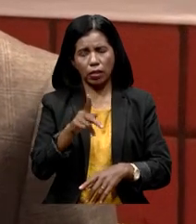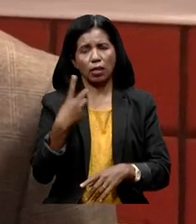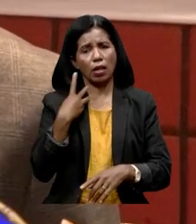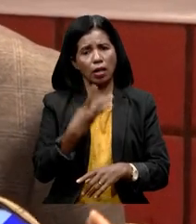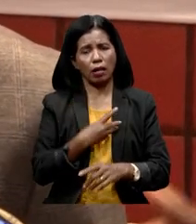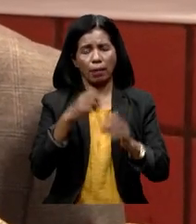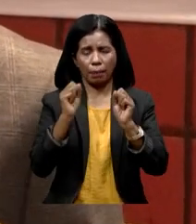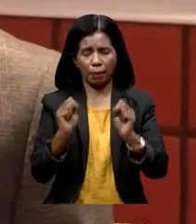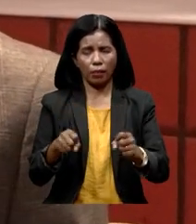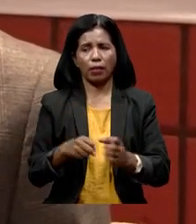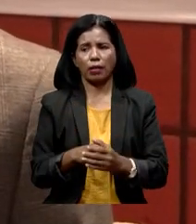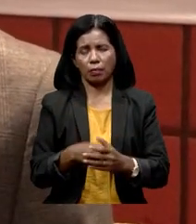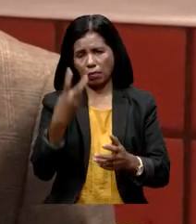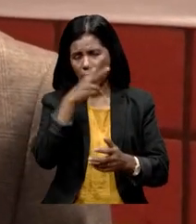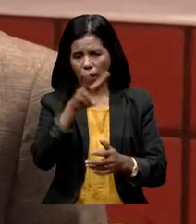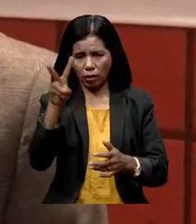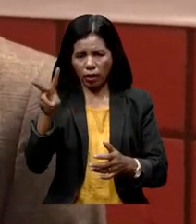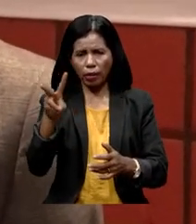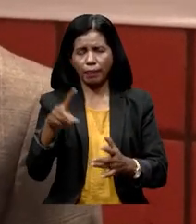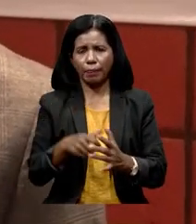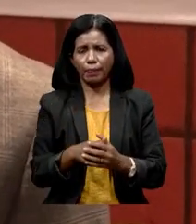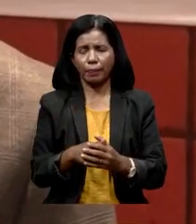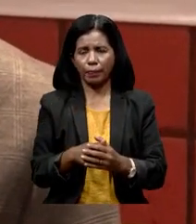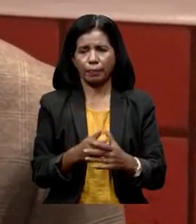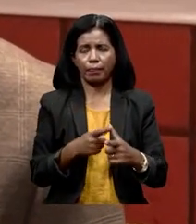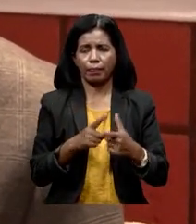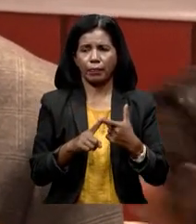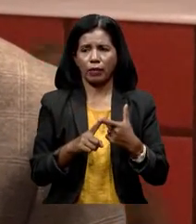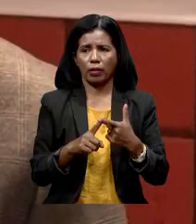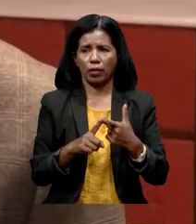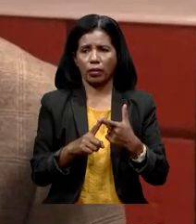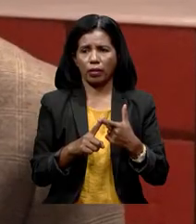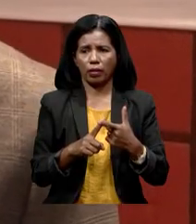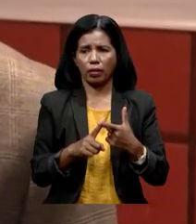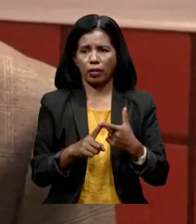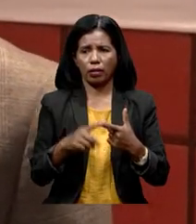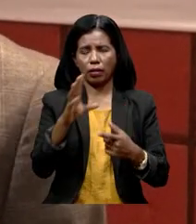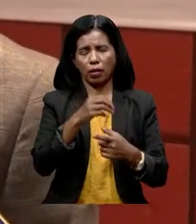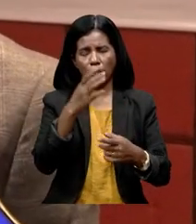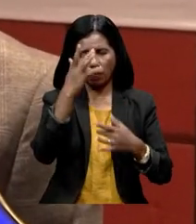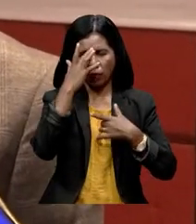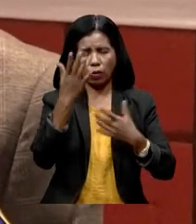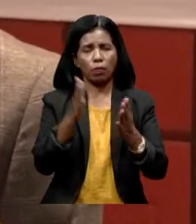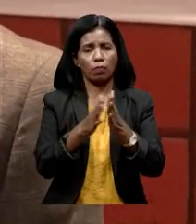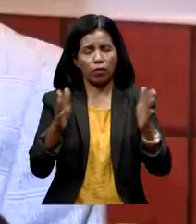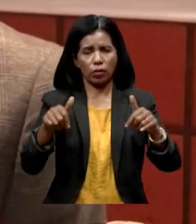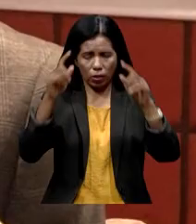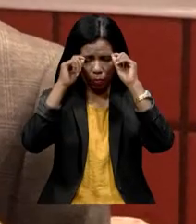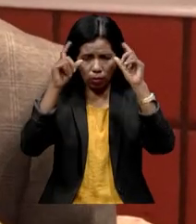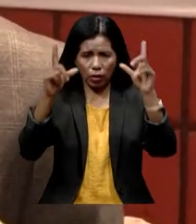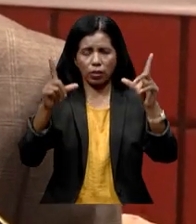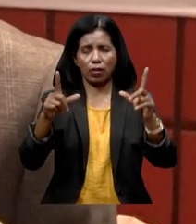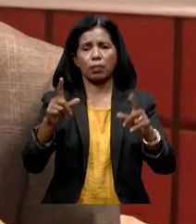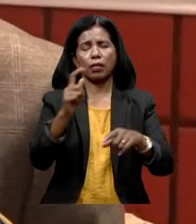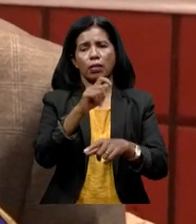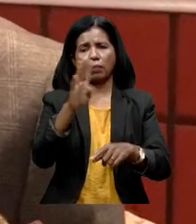bela área, a prevalência da tuberculose e a Timor-Leste.